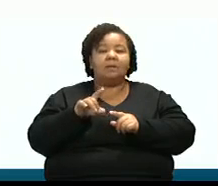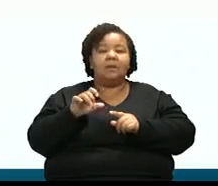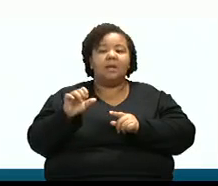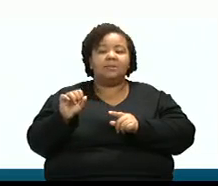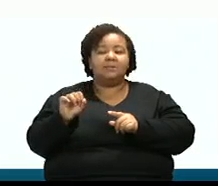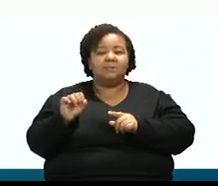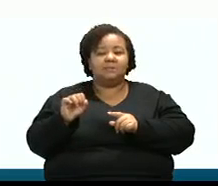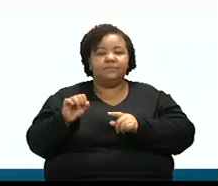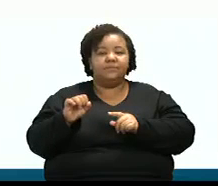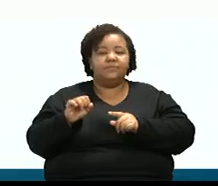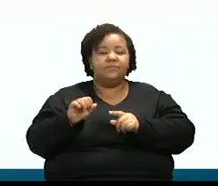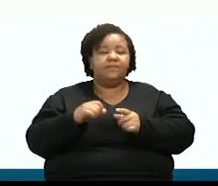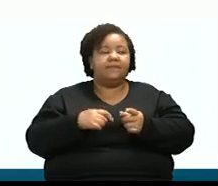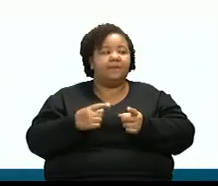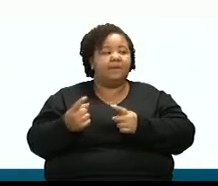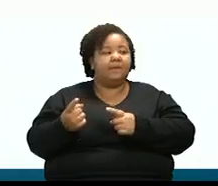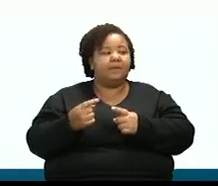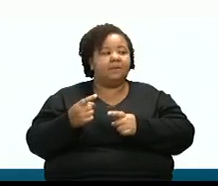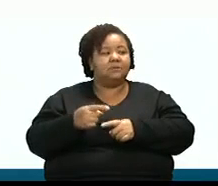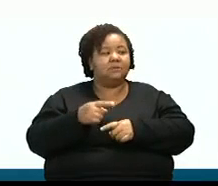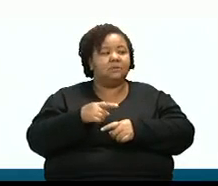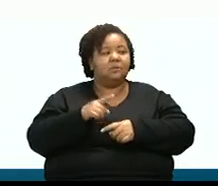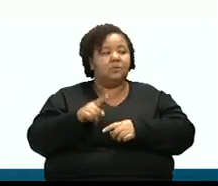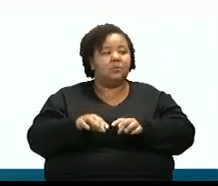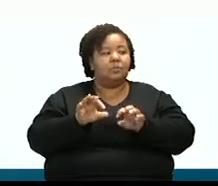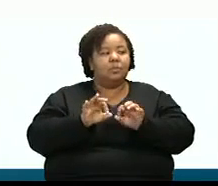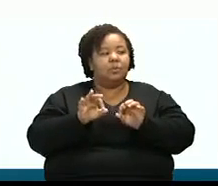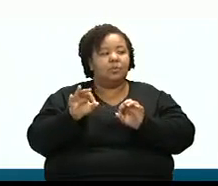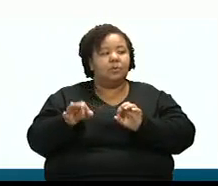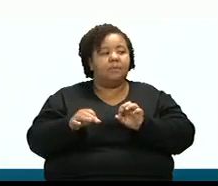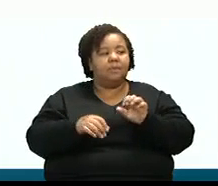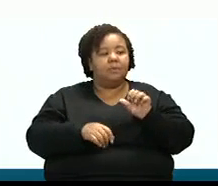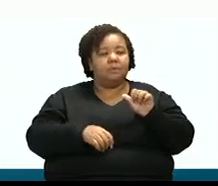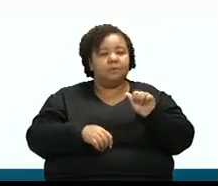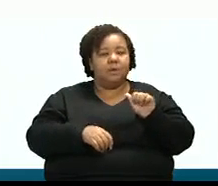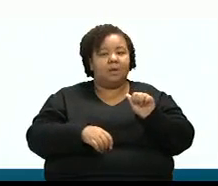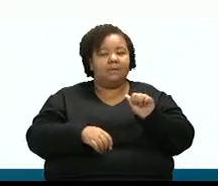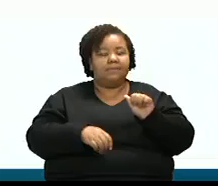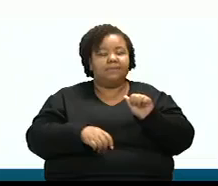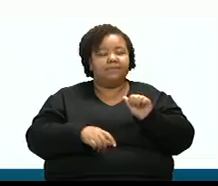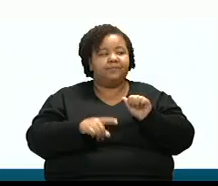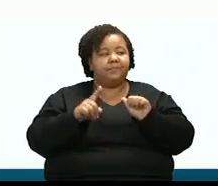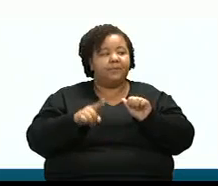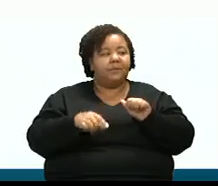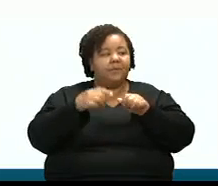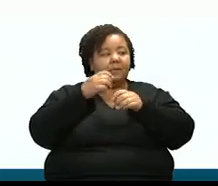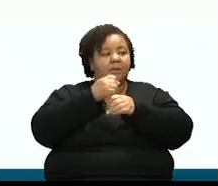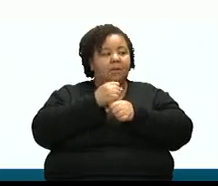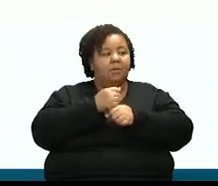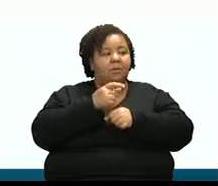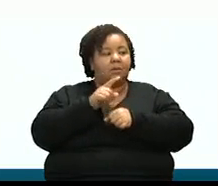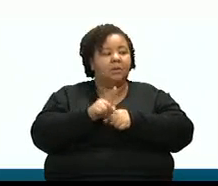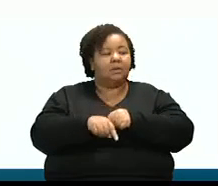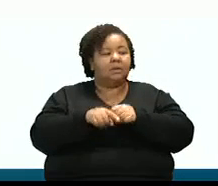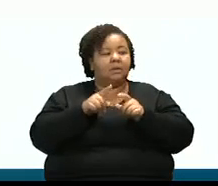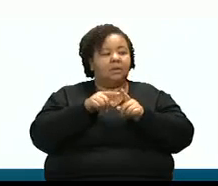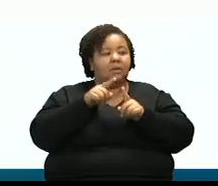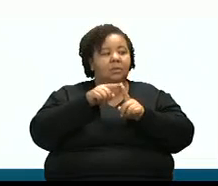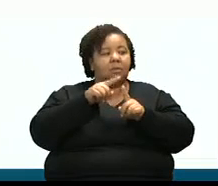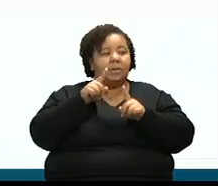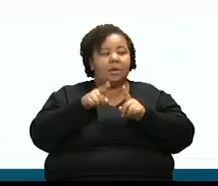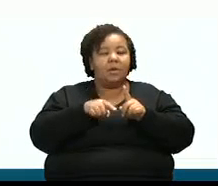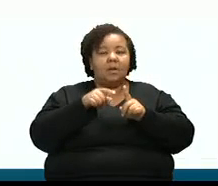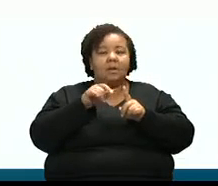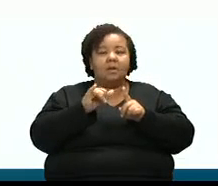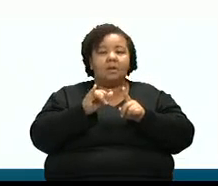ds em relação ao comprimento de arco. Ela vai ser calculada a partir da integral definida,